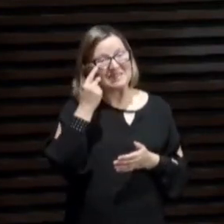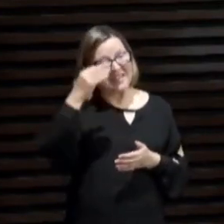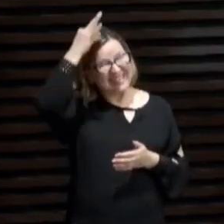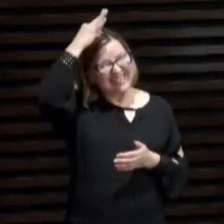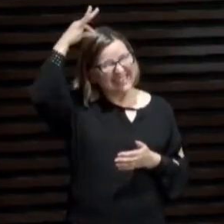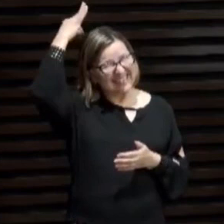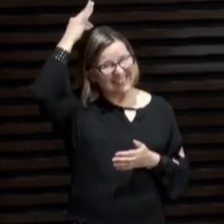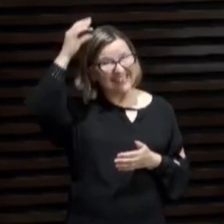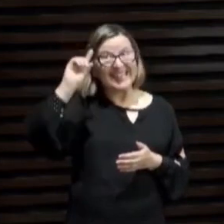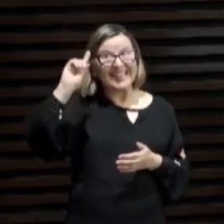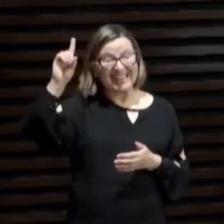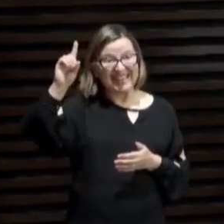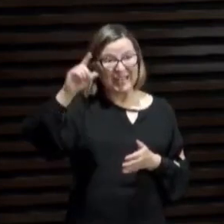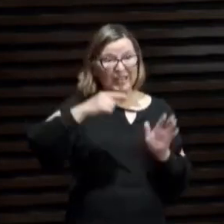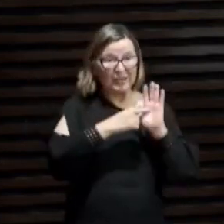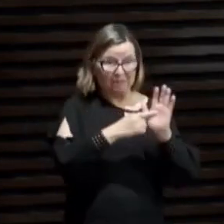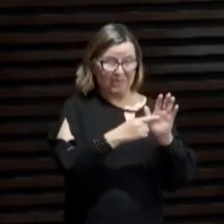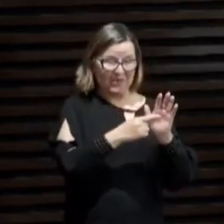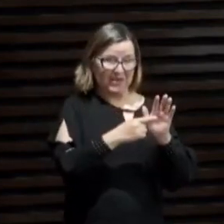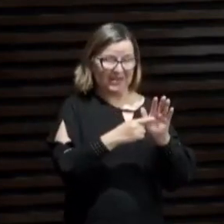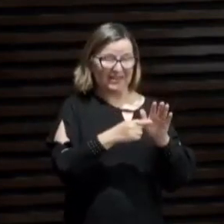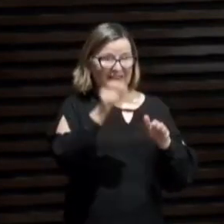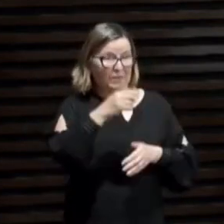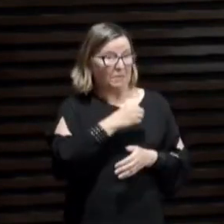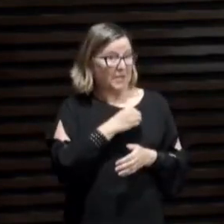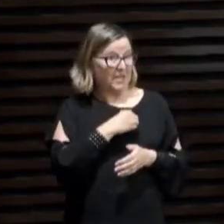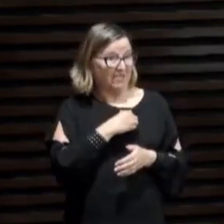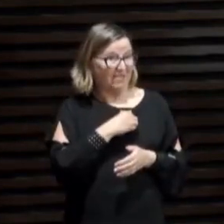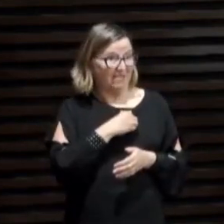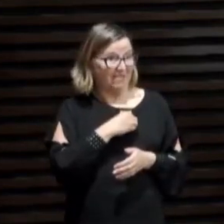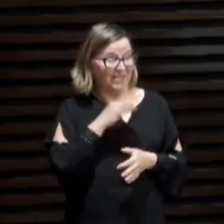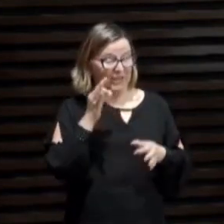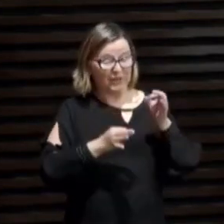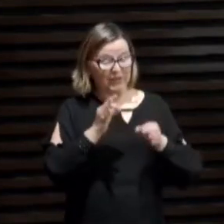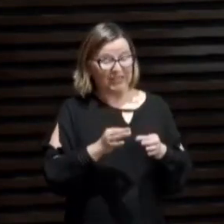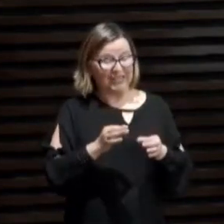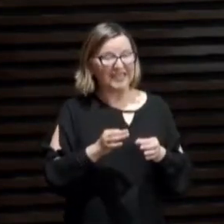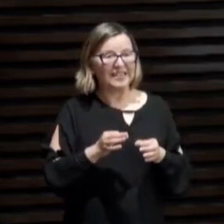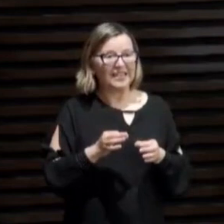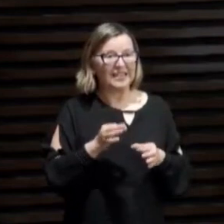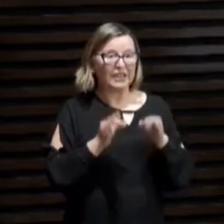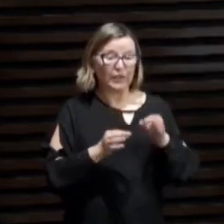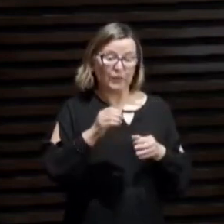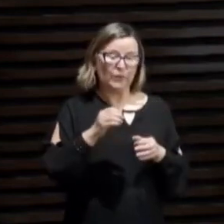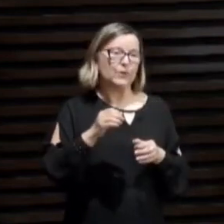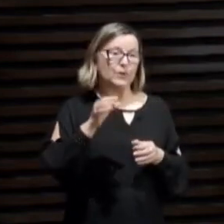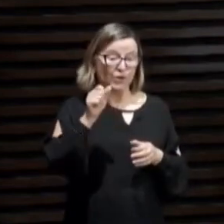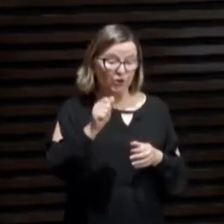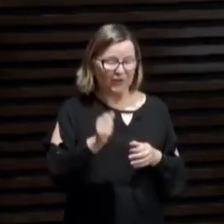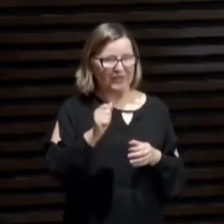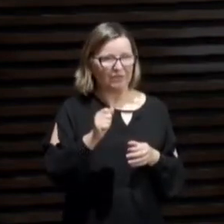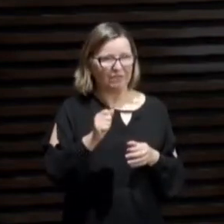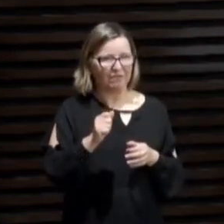do pecado, da justiça e do juízo. E do pecado porque vocês não creem nele. Ele diz, porque vocês não creem em